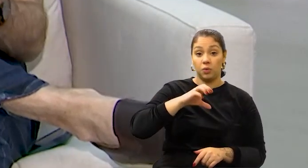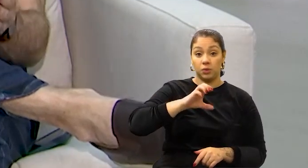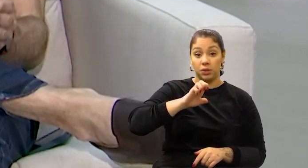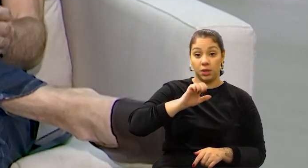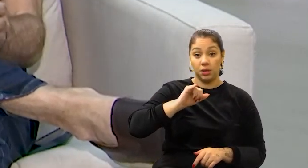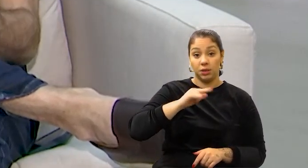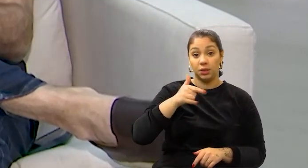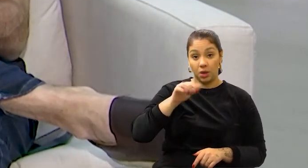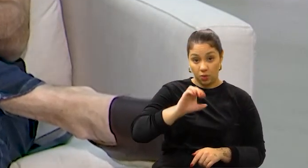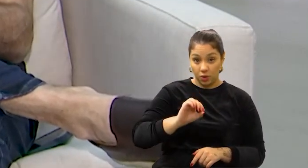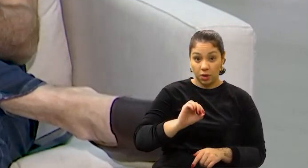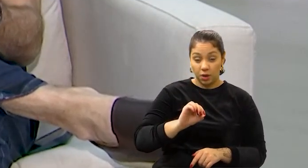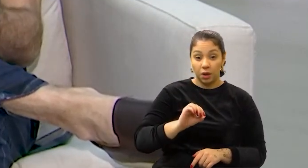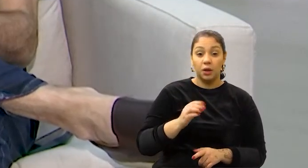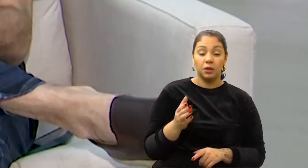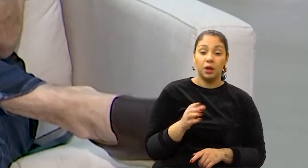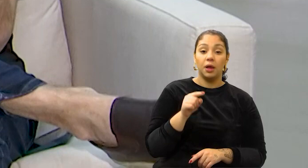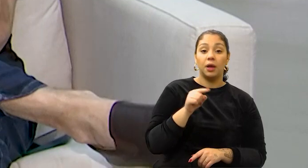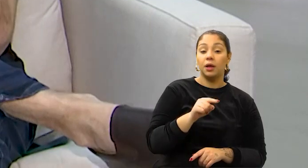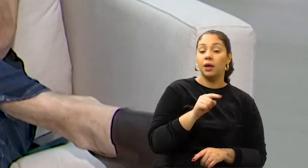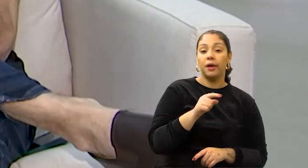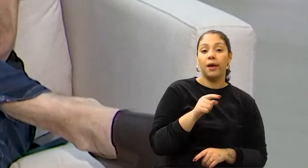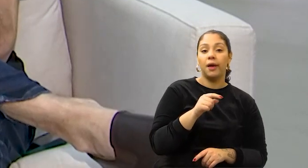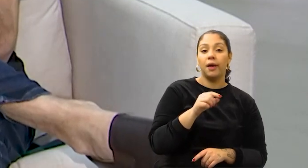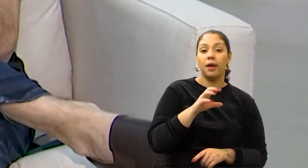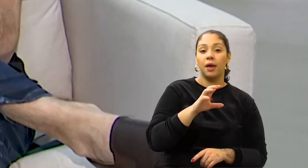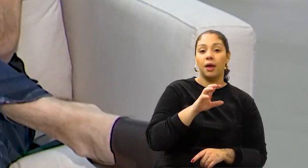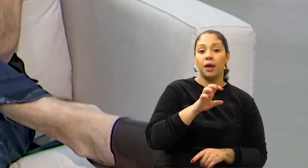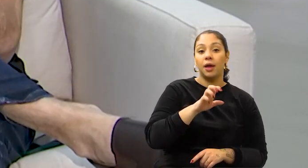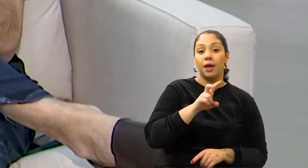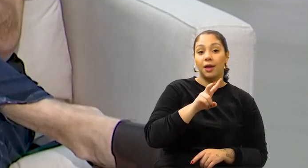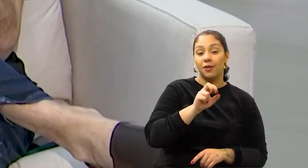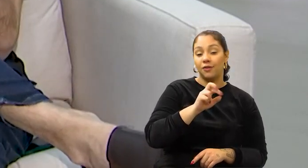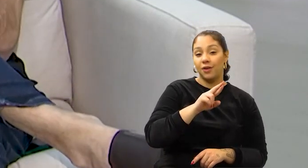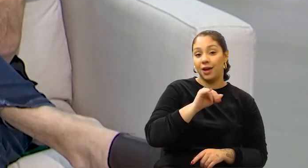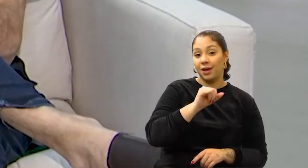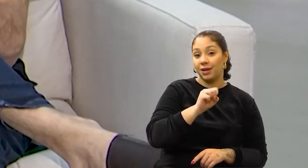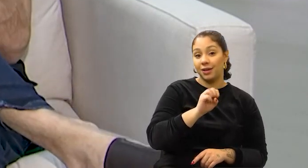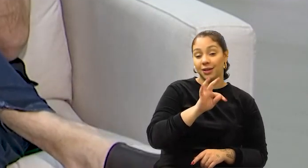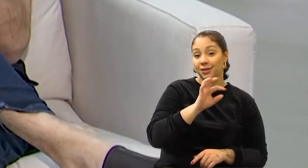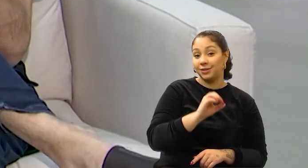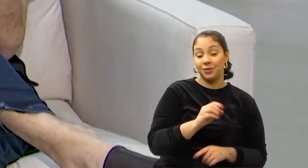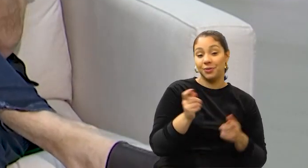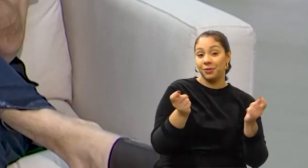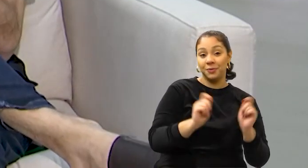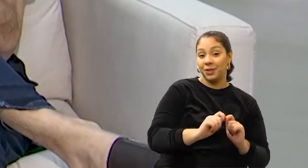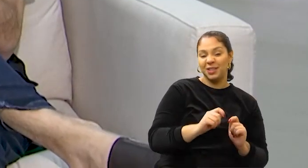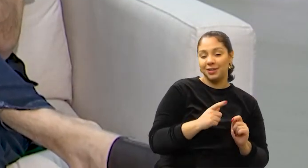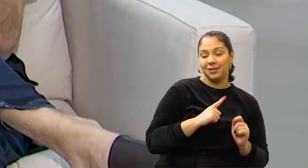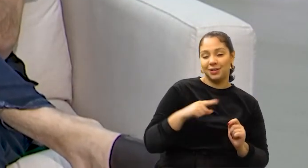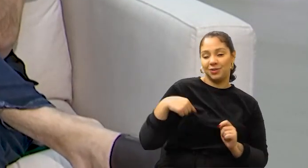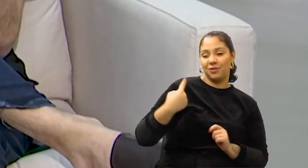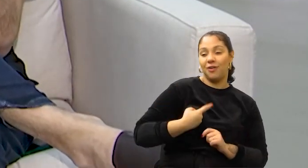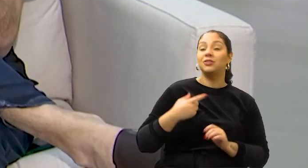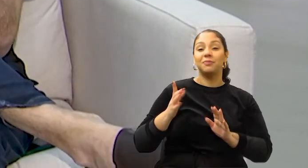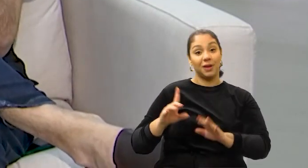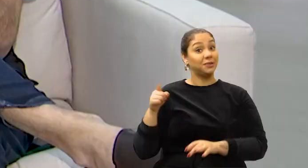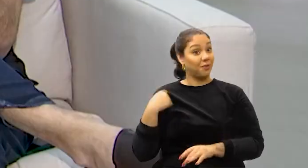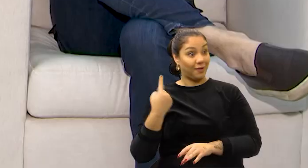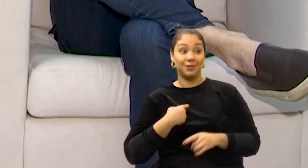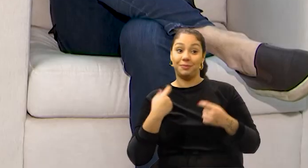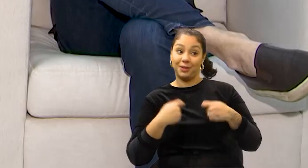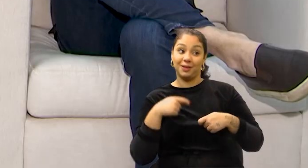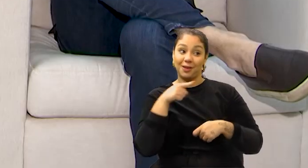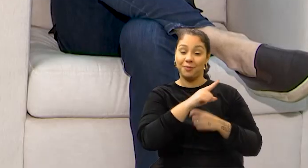o vestibular não é a Conceição não precisa dar Unicamp mas nós precisamos da Conceição evarista